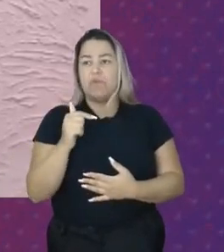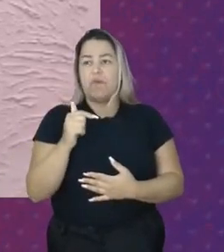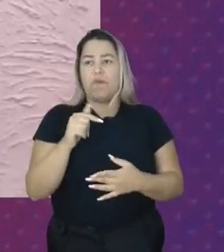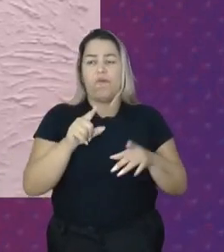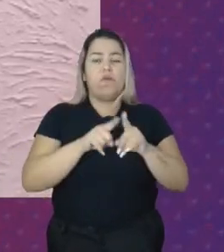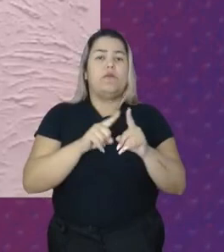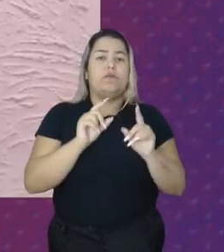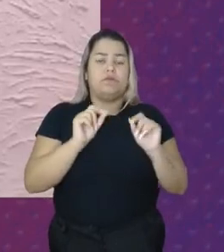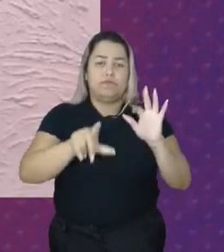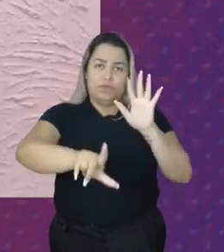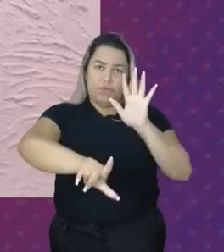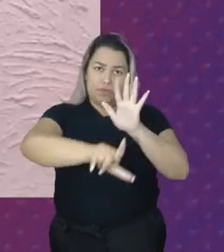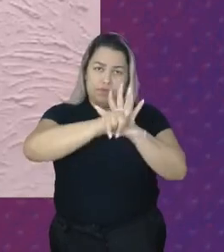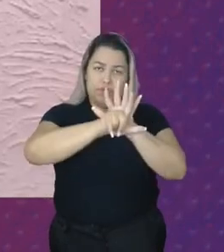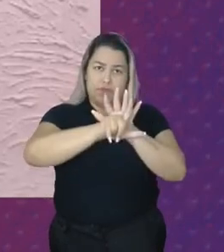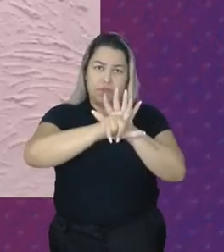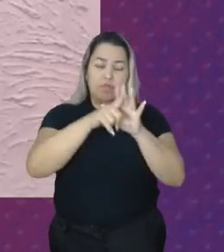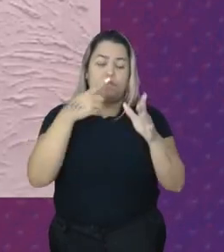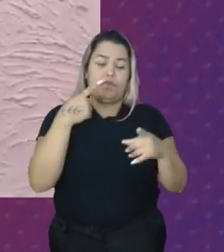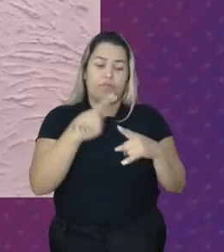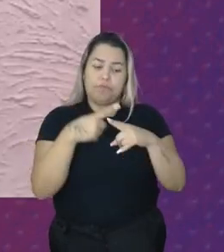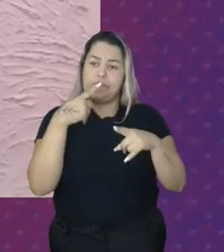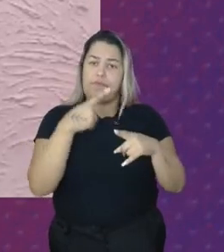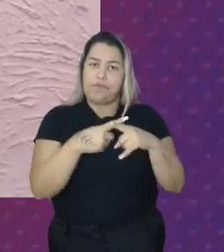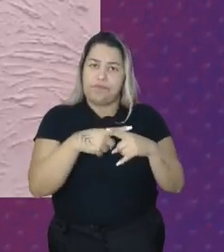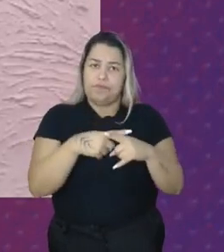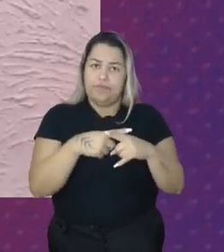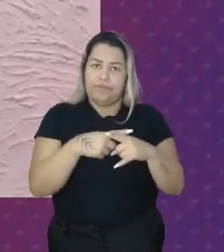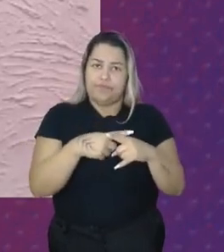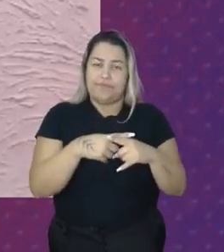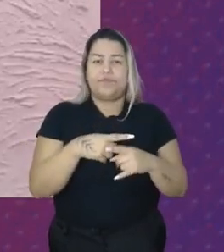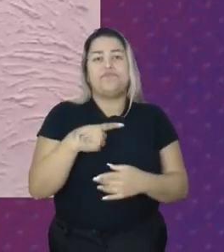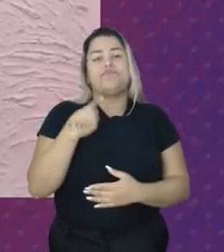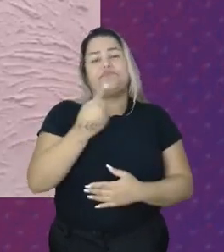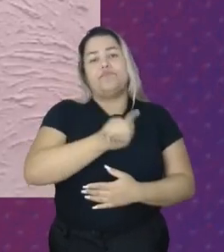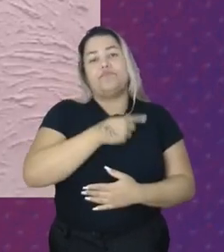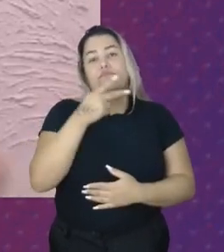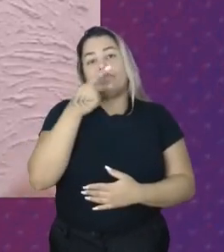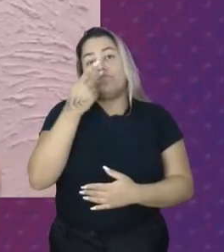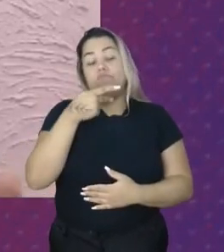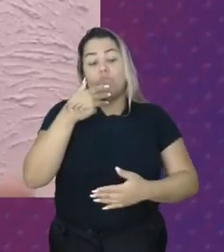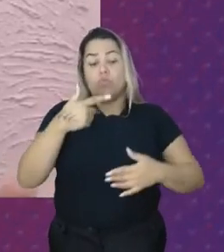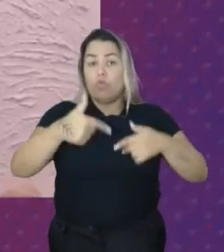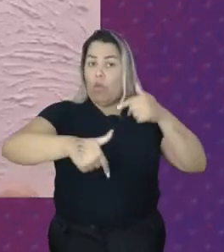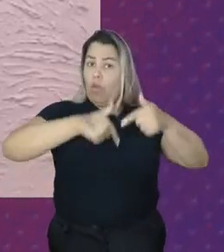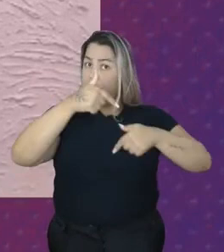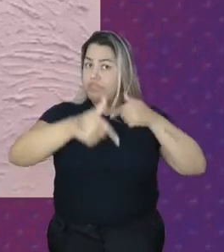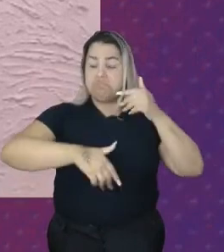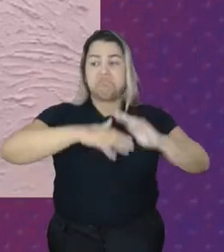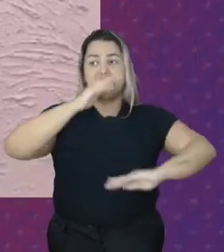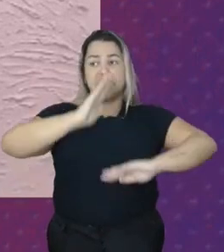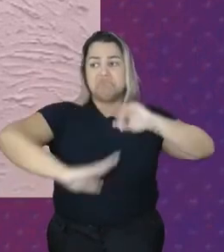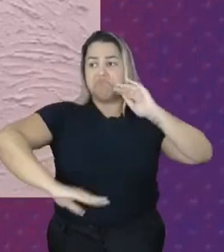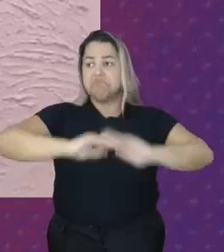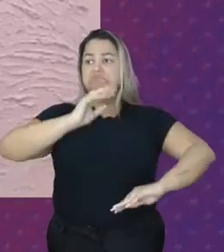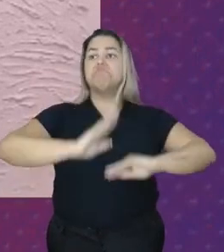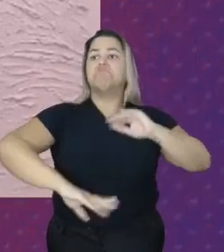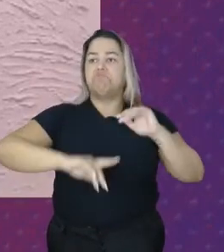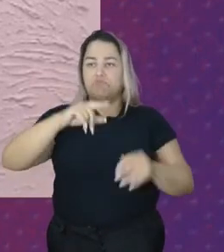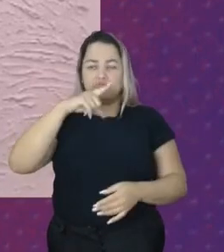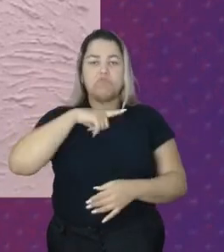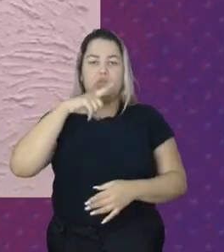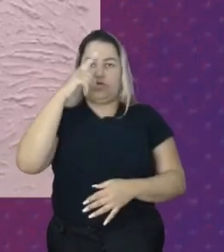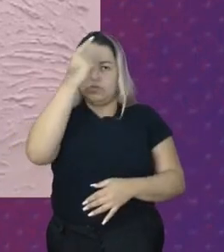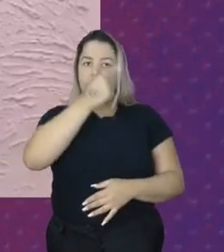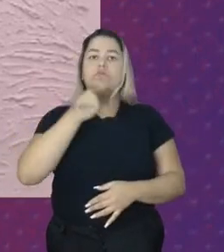tendo lei. Porque a gente falava que somos trabalhadores como outra qualquer, então a gente também tem direito à carga